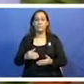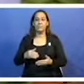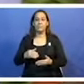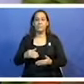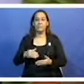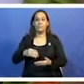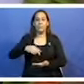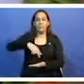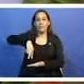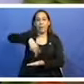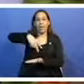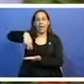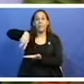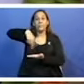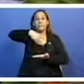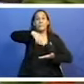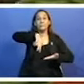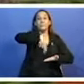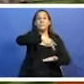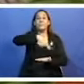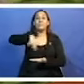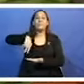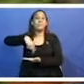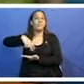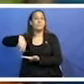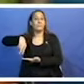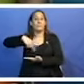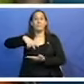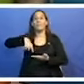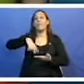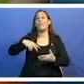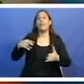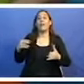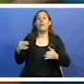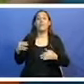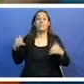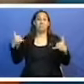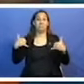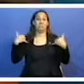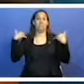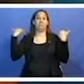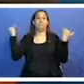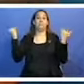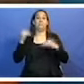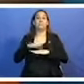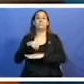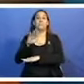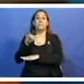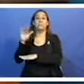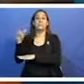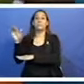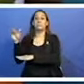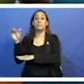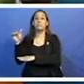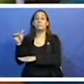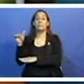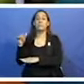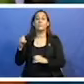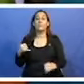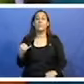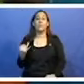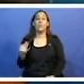Girafa, quais animais você pensa que ela convidaria para um baile? Será que ela convidaria um leão? Os